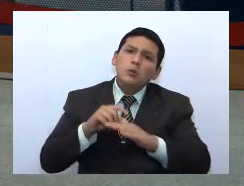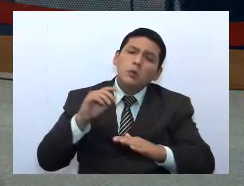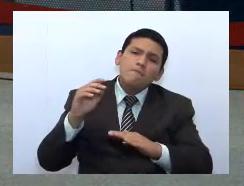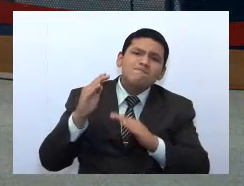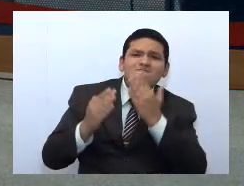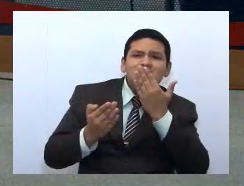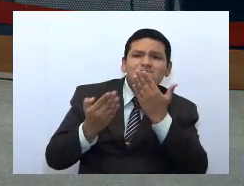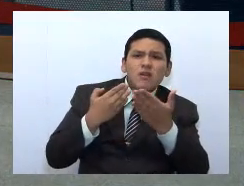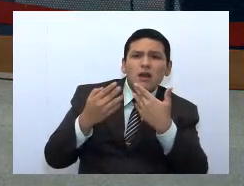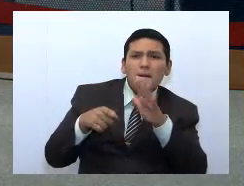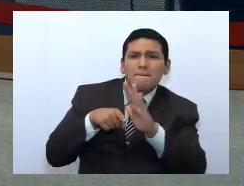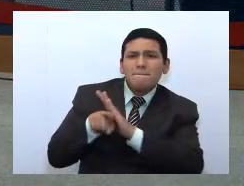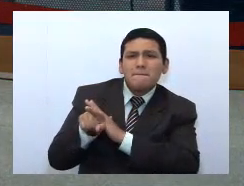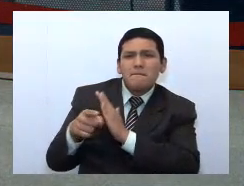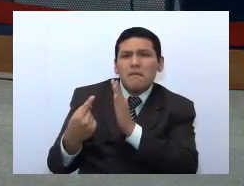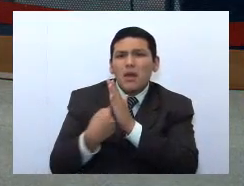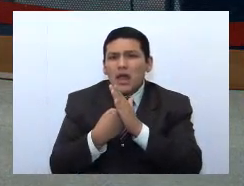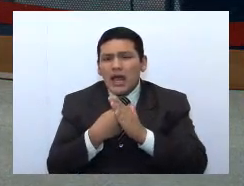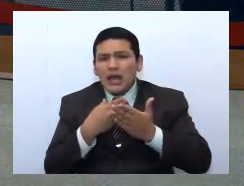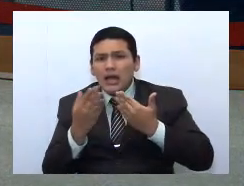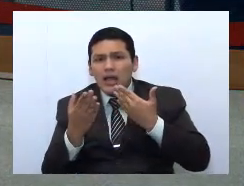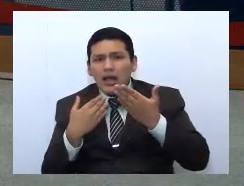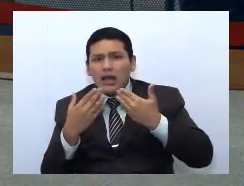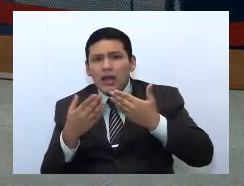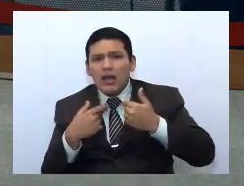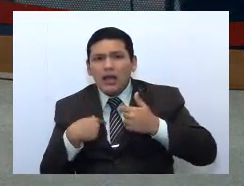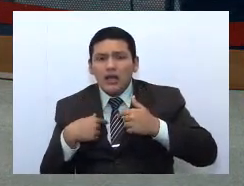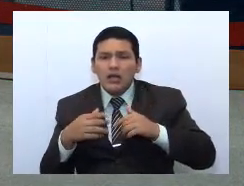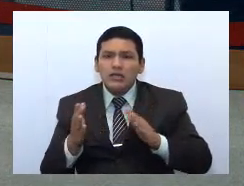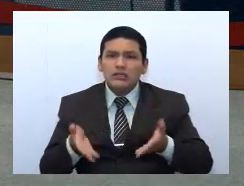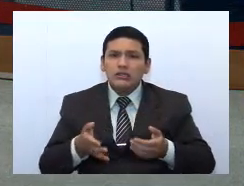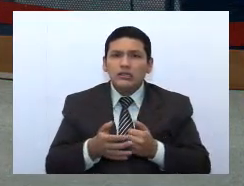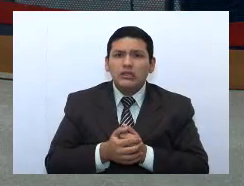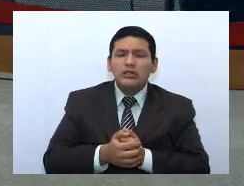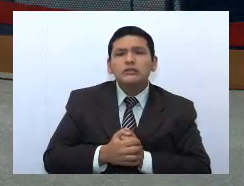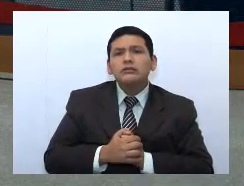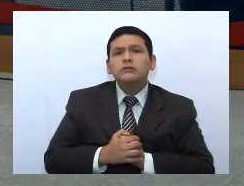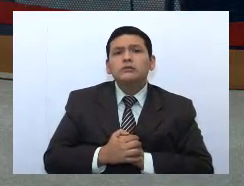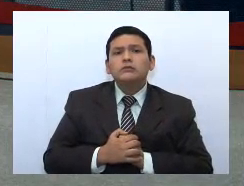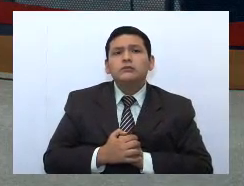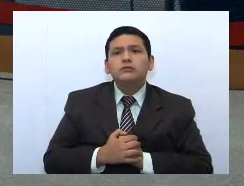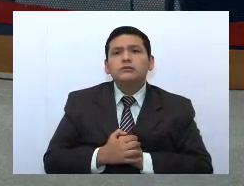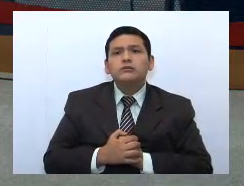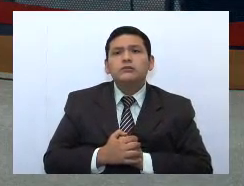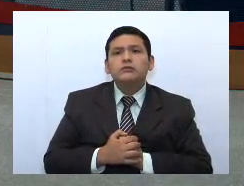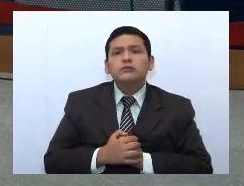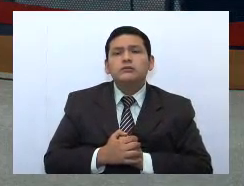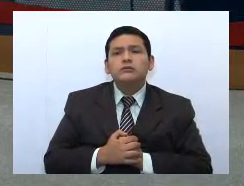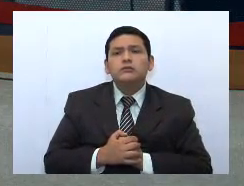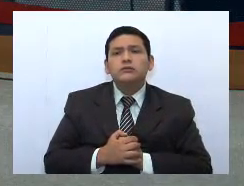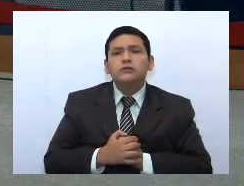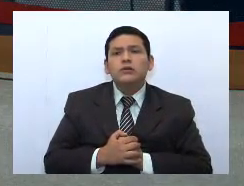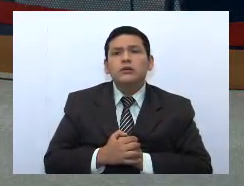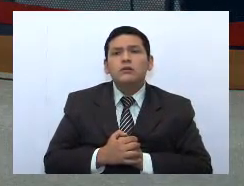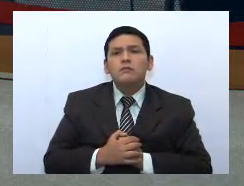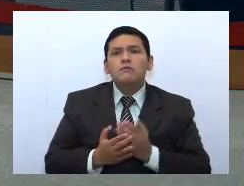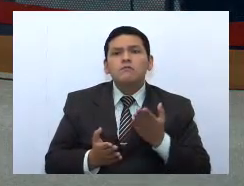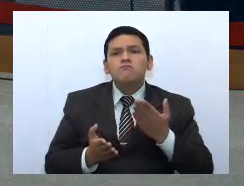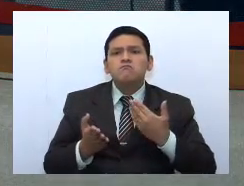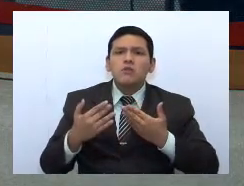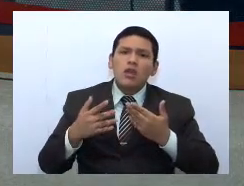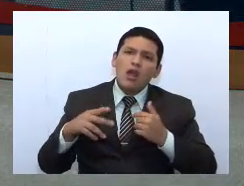são perguntas que acredito que essa fatura não pode ficar para o senhor Wagner. Então, sou